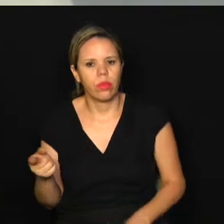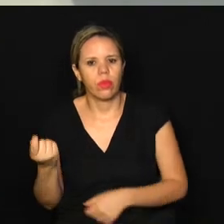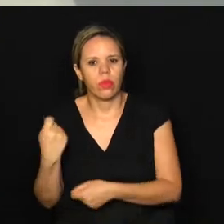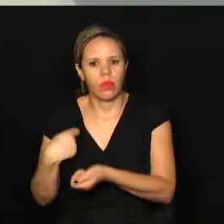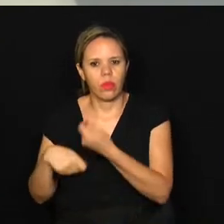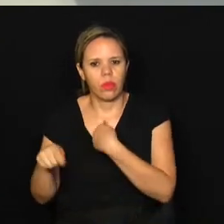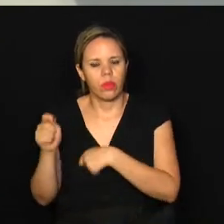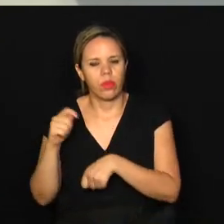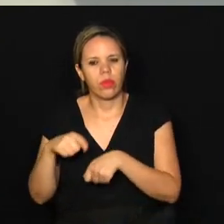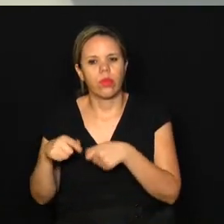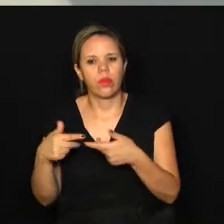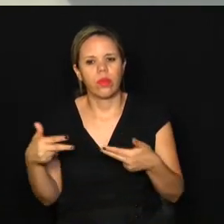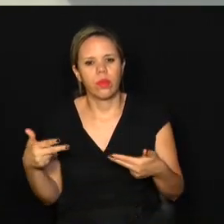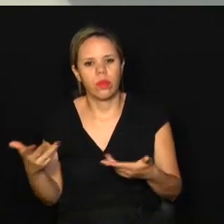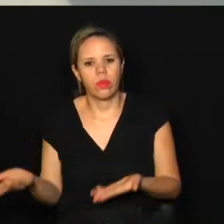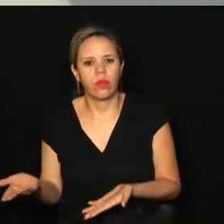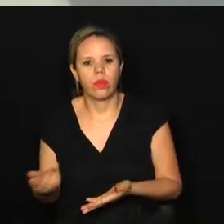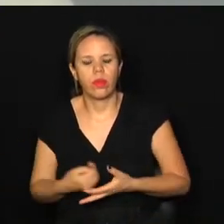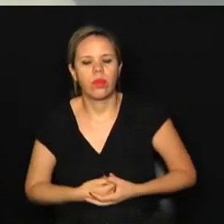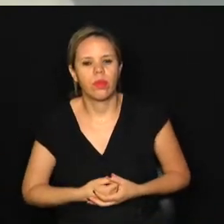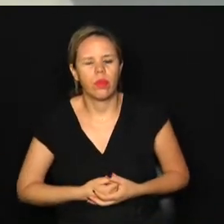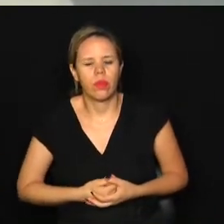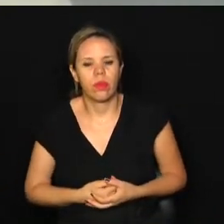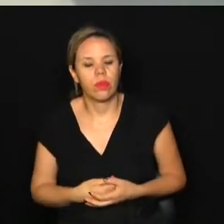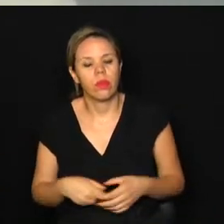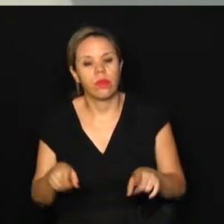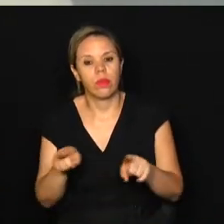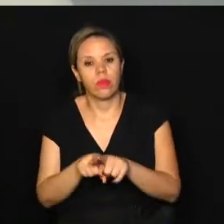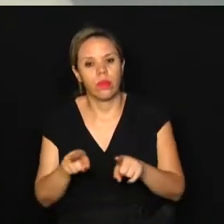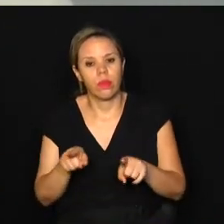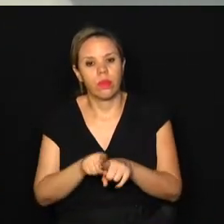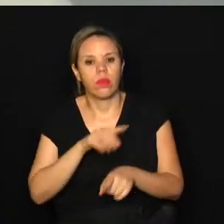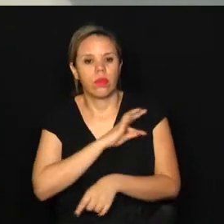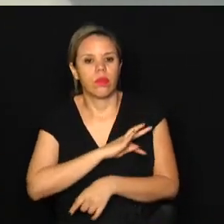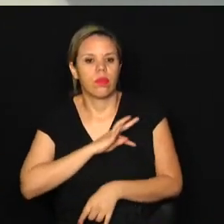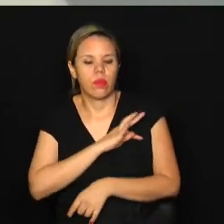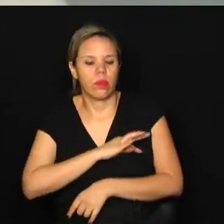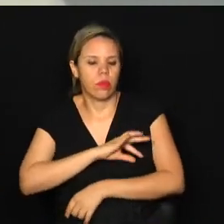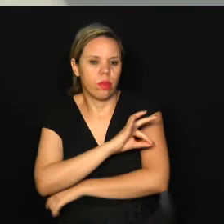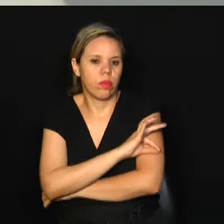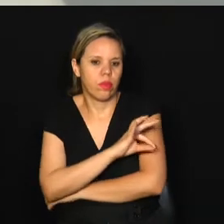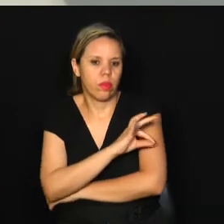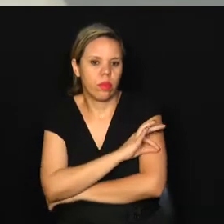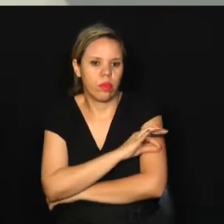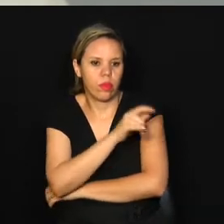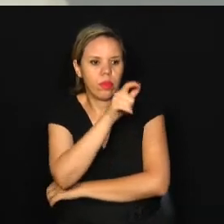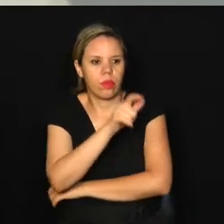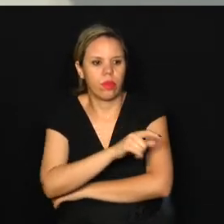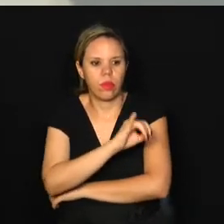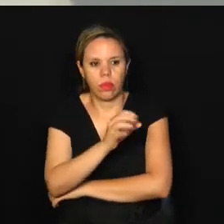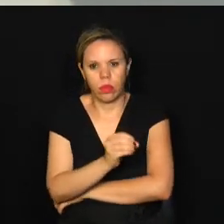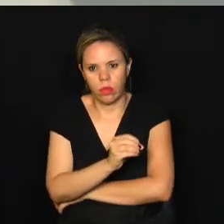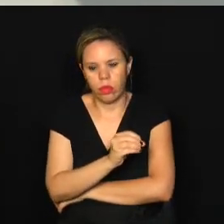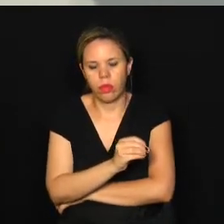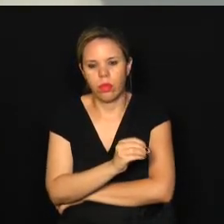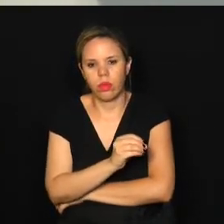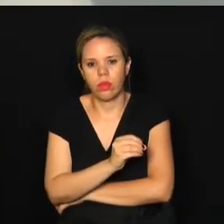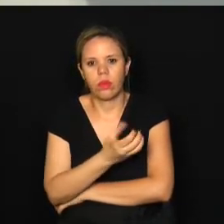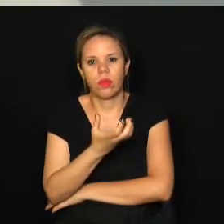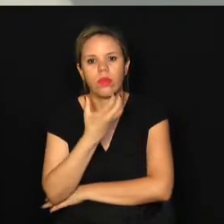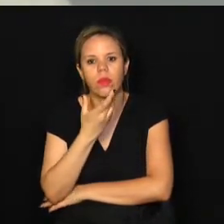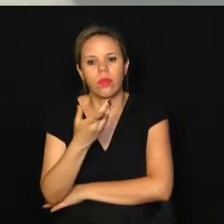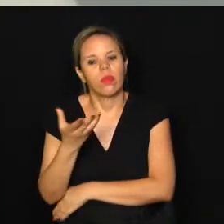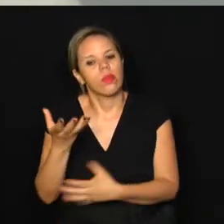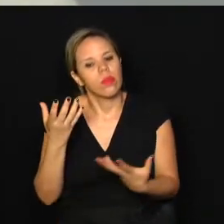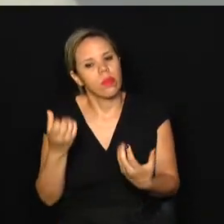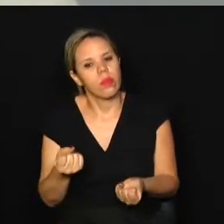administrou essa situação. Também aos técnicos da prefeitura e na pessoa do João, eu quero reconhecer